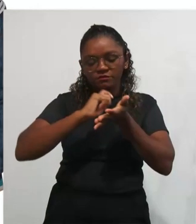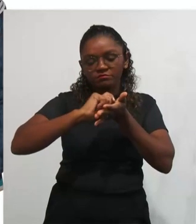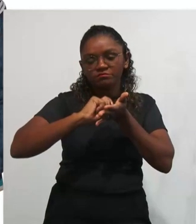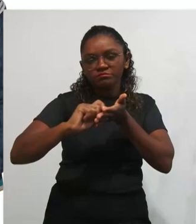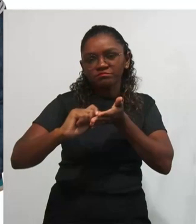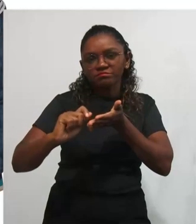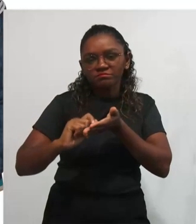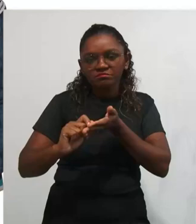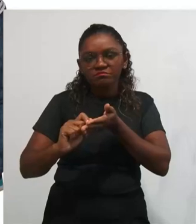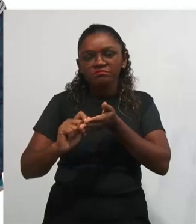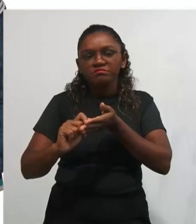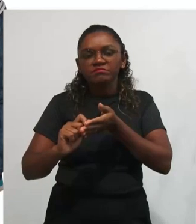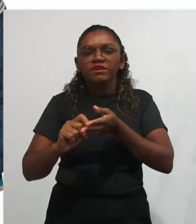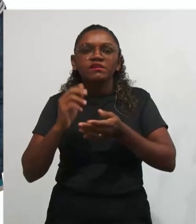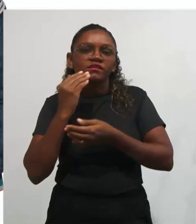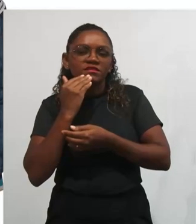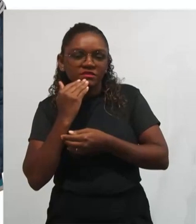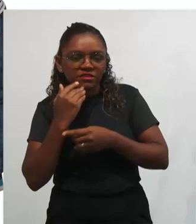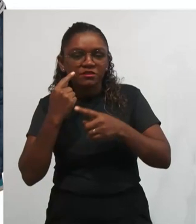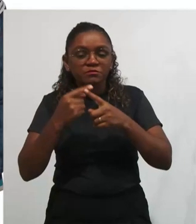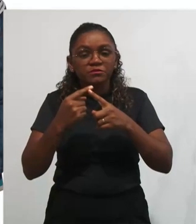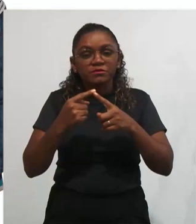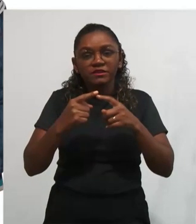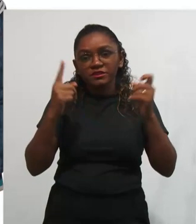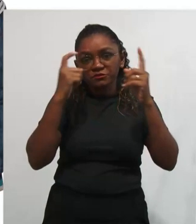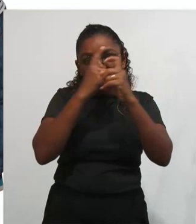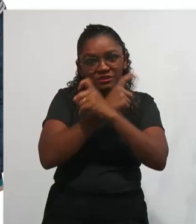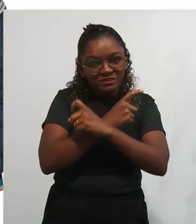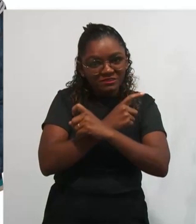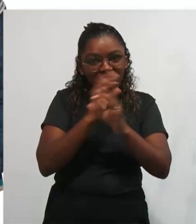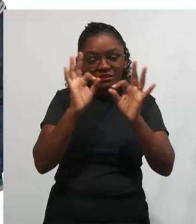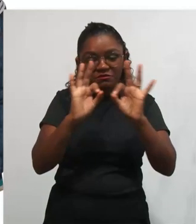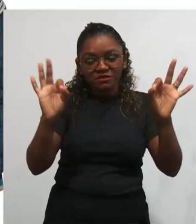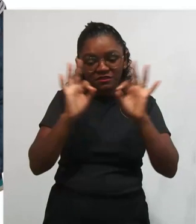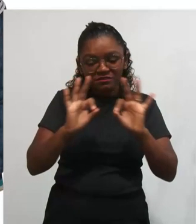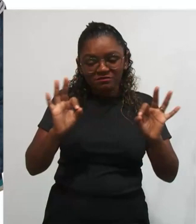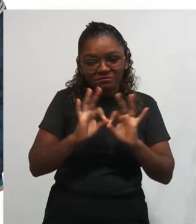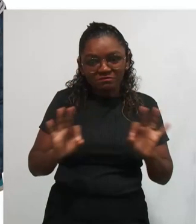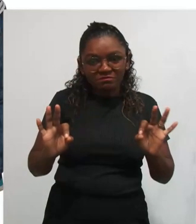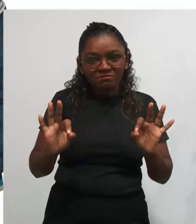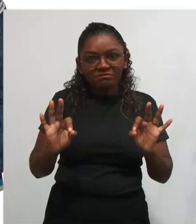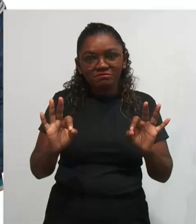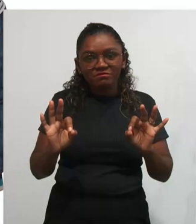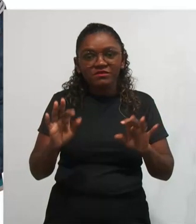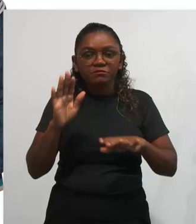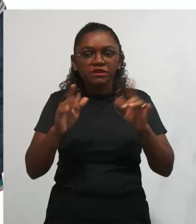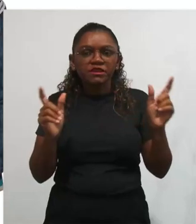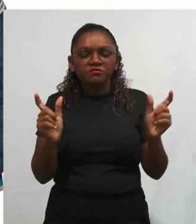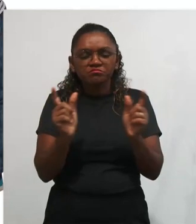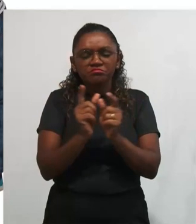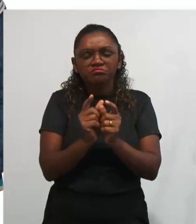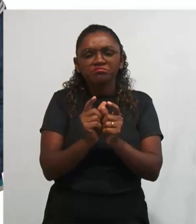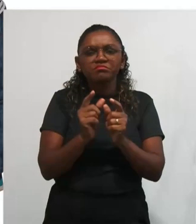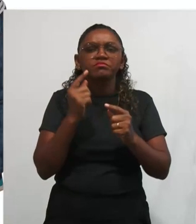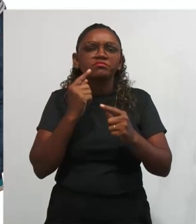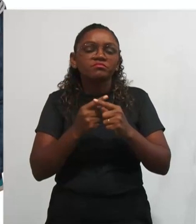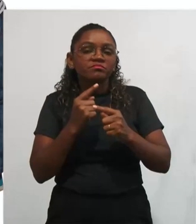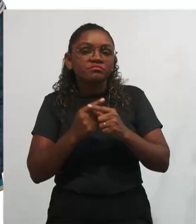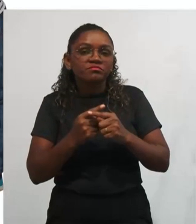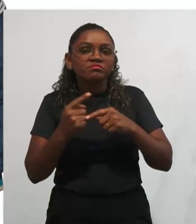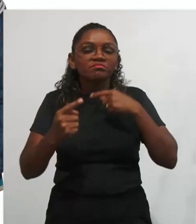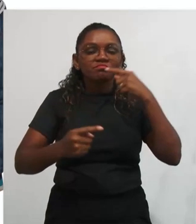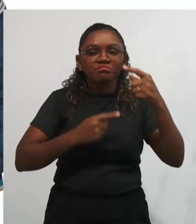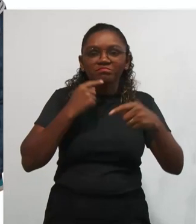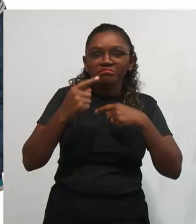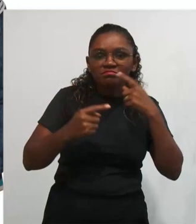próprios ele tem dificuldade em escrever frases Geralmente as suas as suas frases são pequenas curtas e não